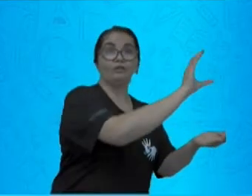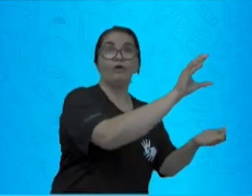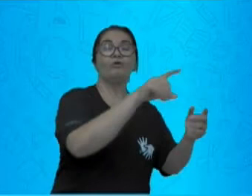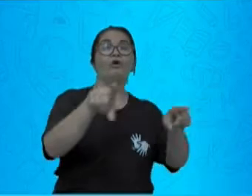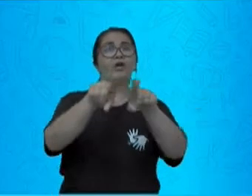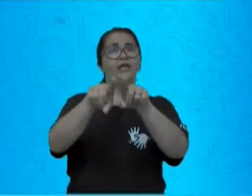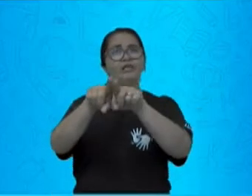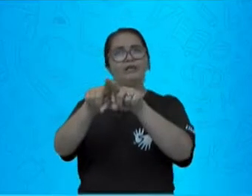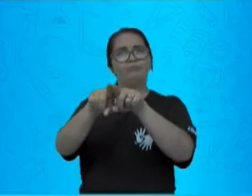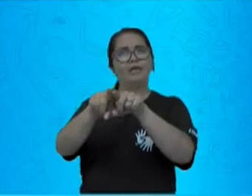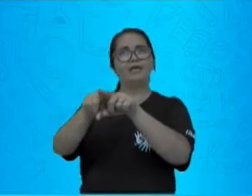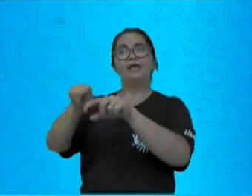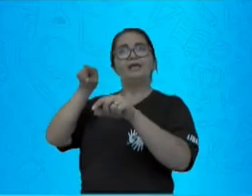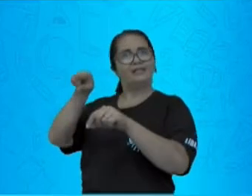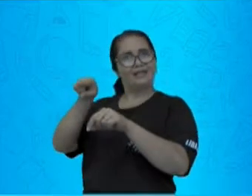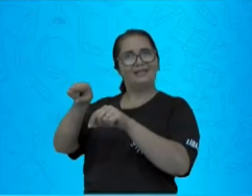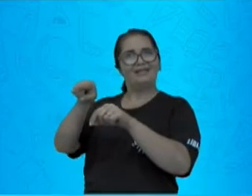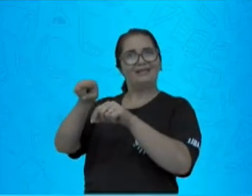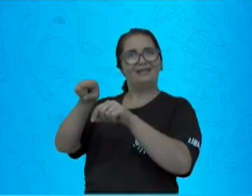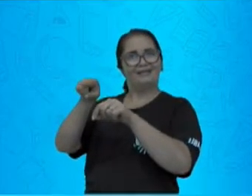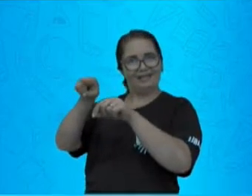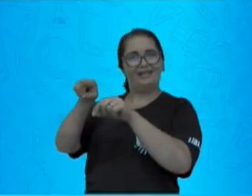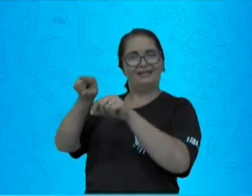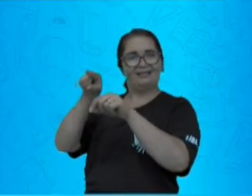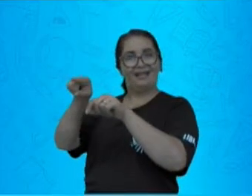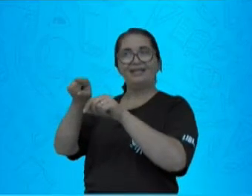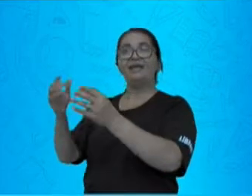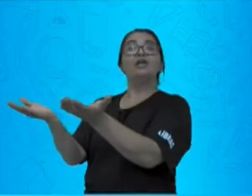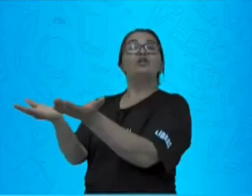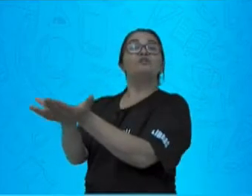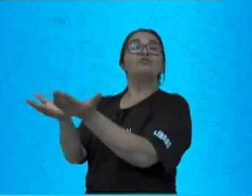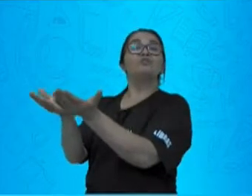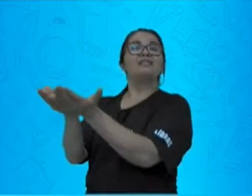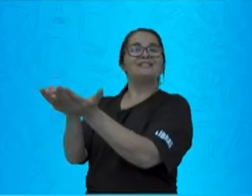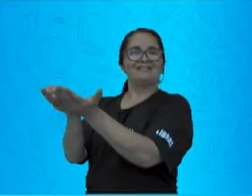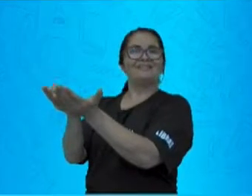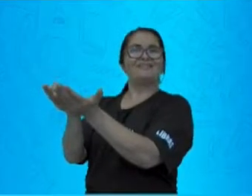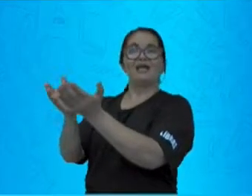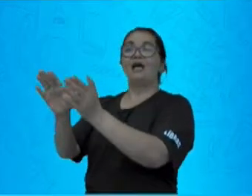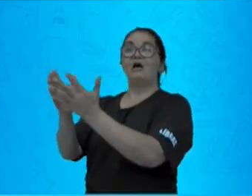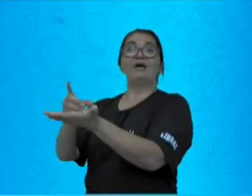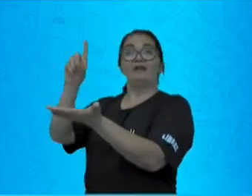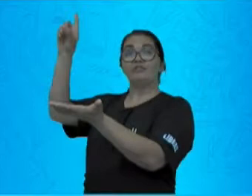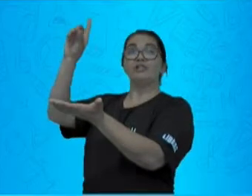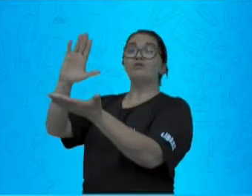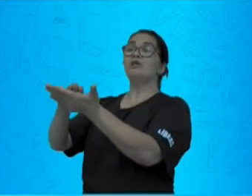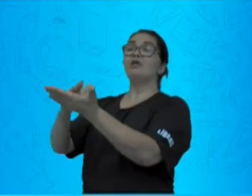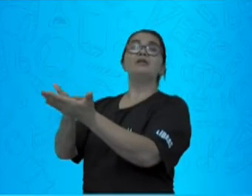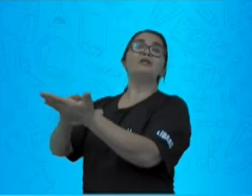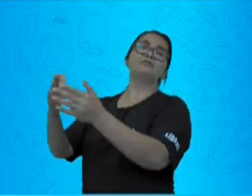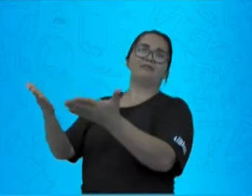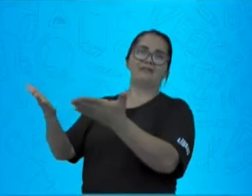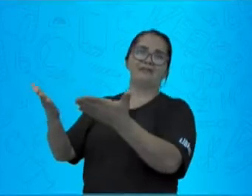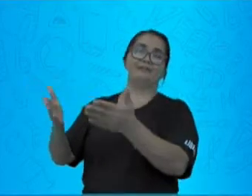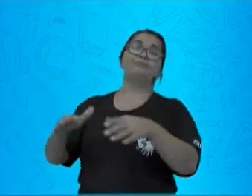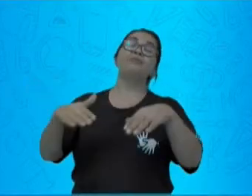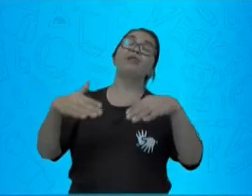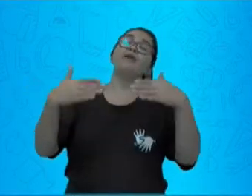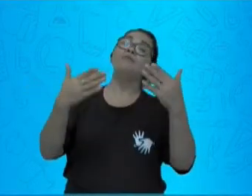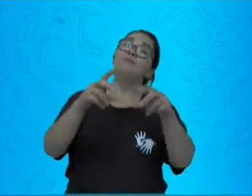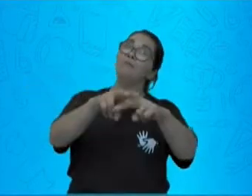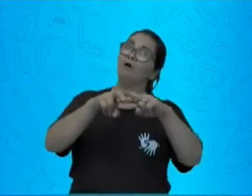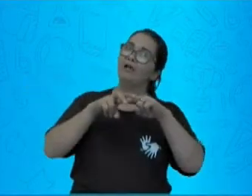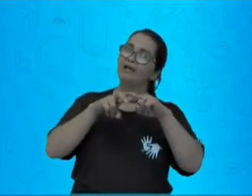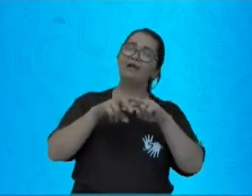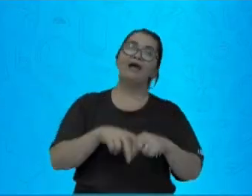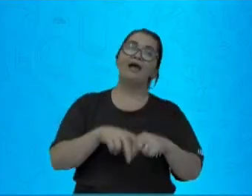novos dogmas, contrapondo com os velhos dogmas da Igreja Católica. Porém, a Igreja Católica não